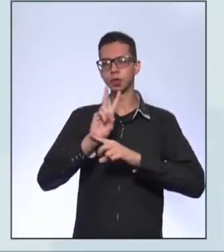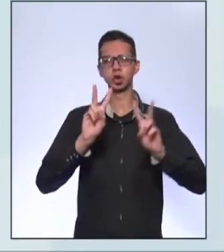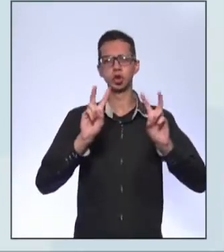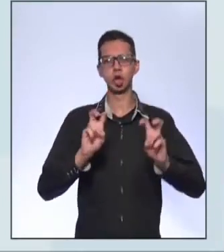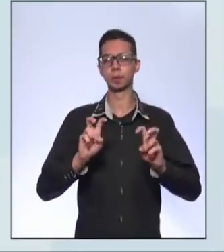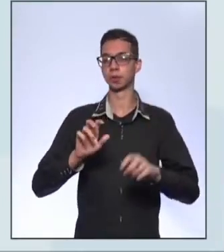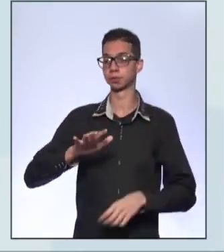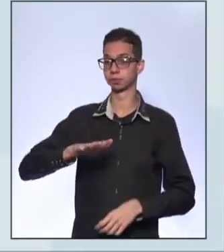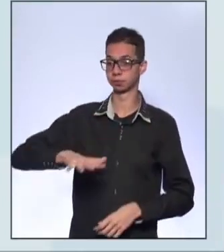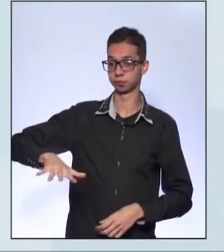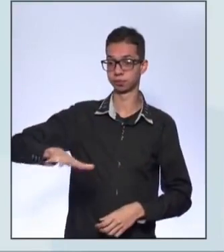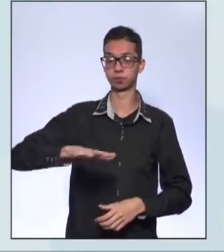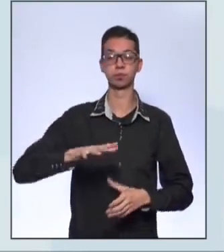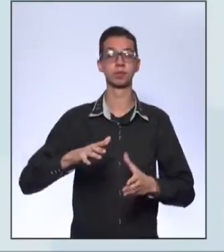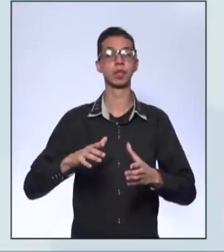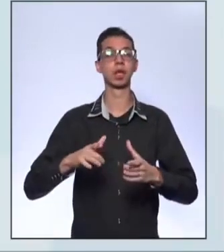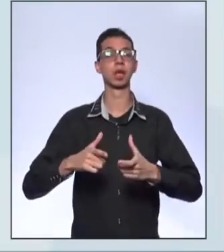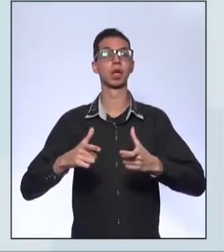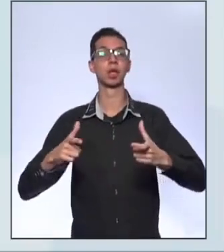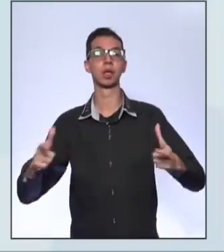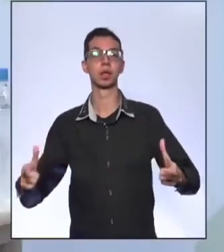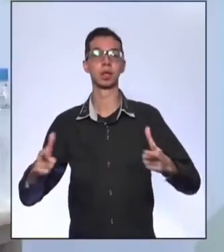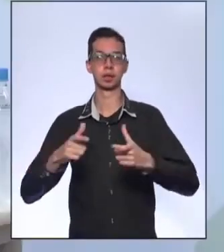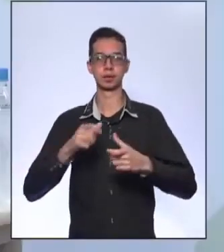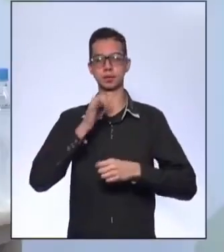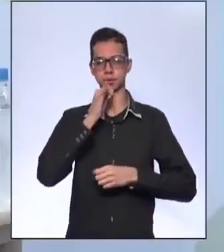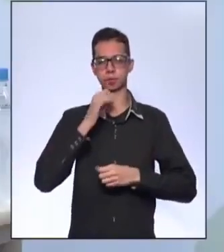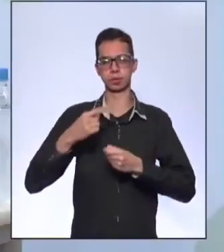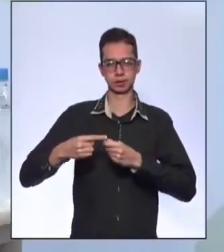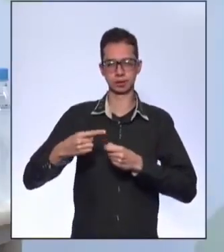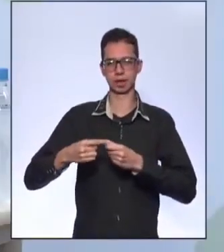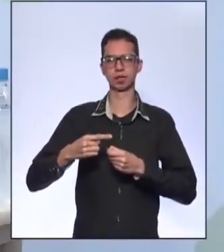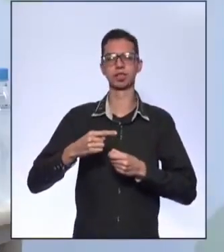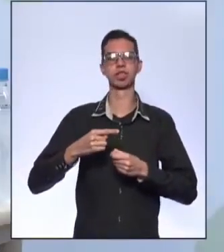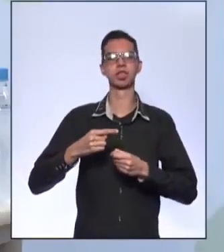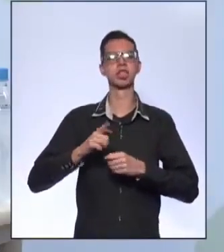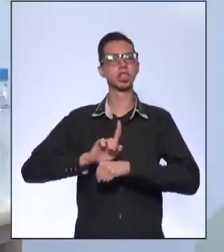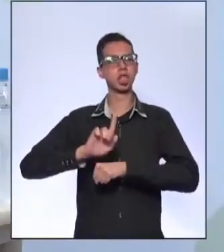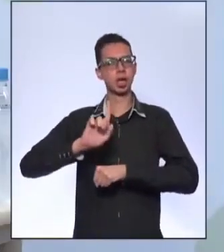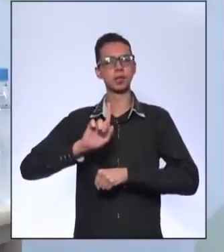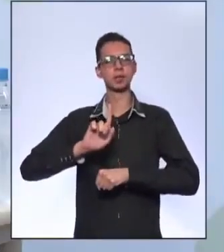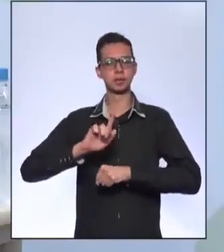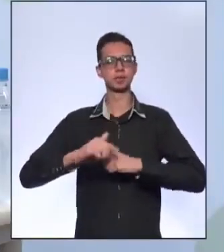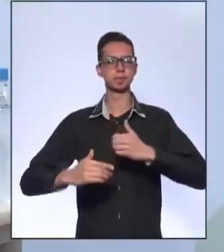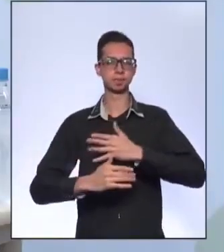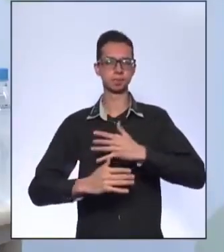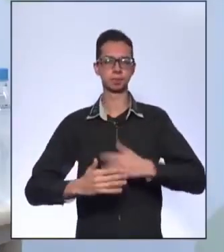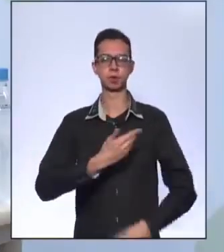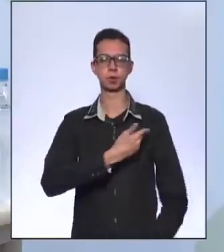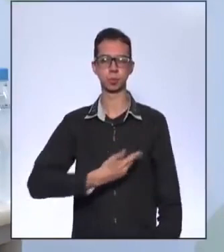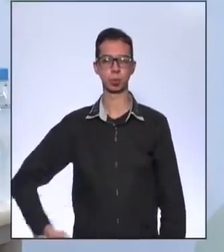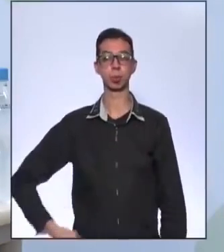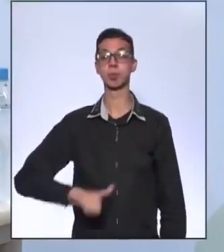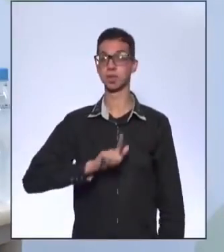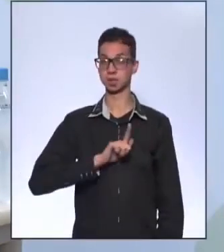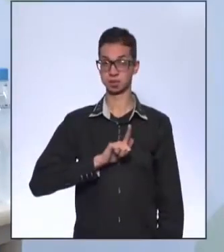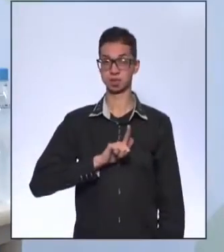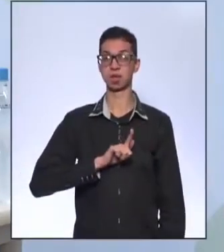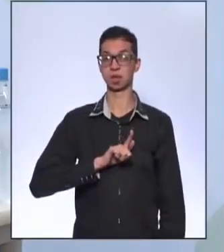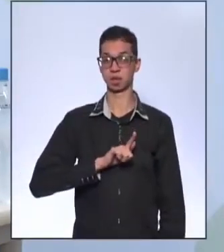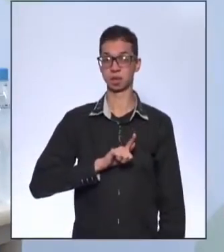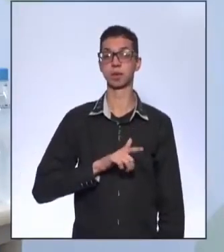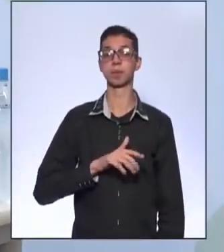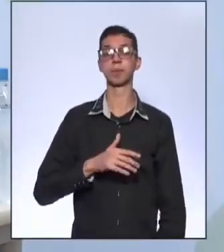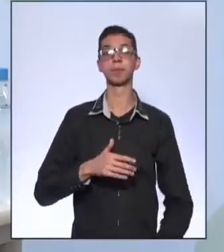na qual ela tem uma gestão pública né bem mais equilibrada com com vários equipamentos públicos a